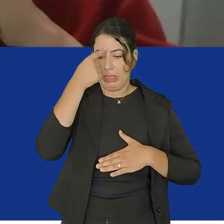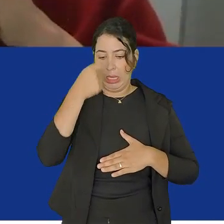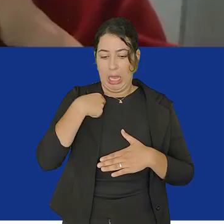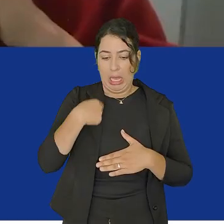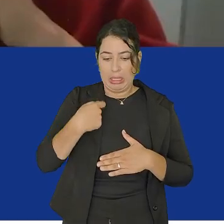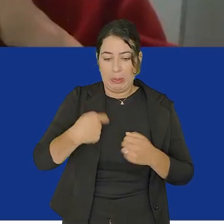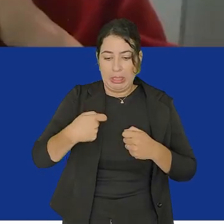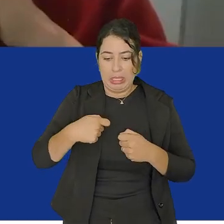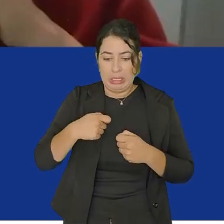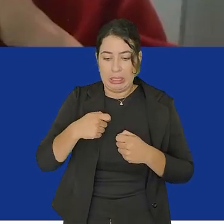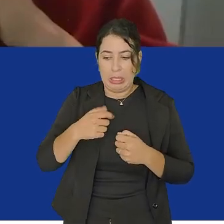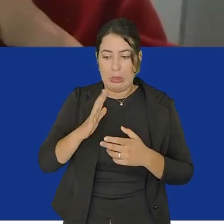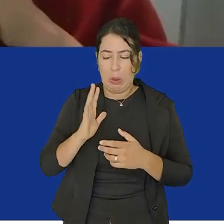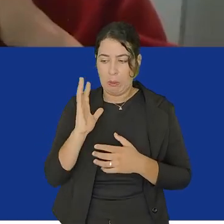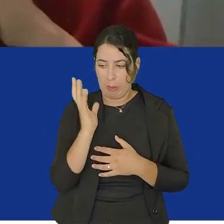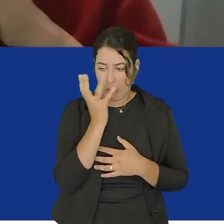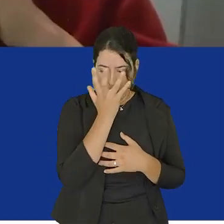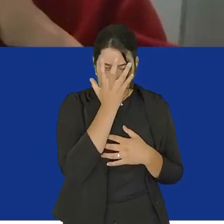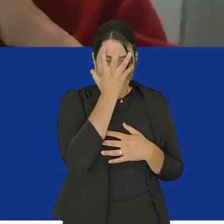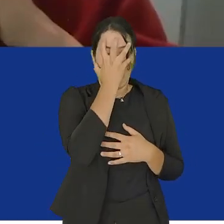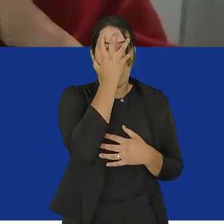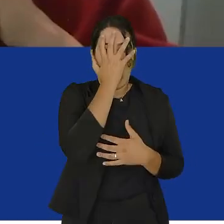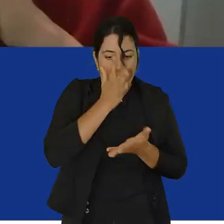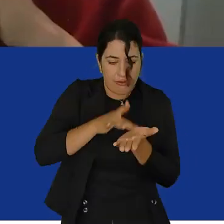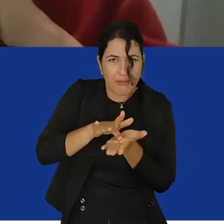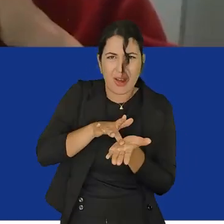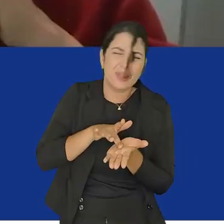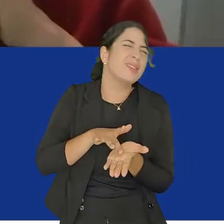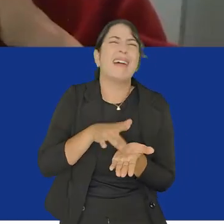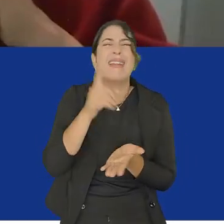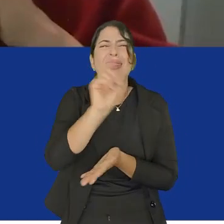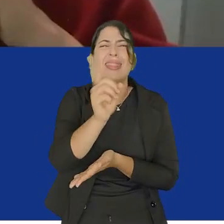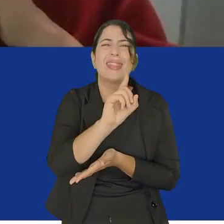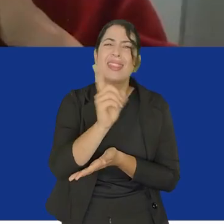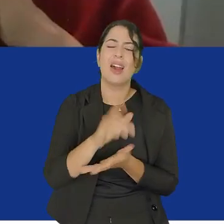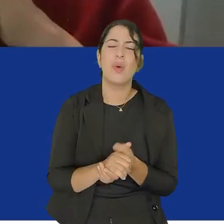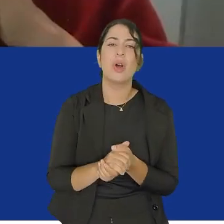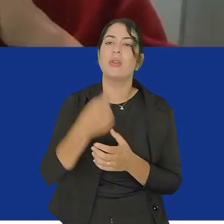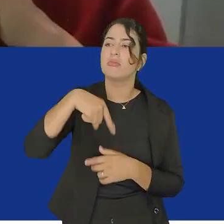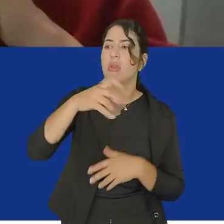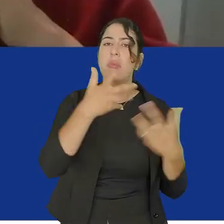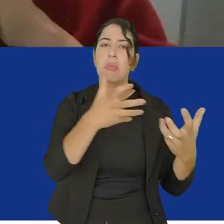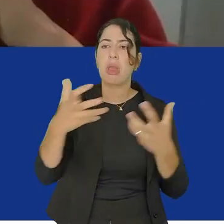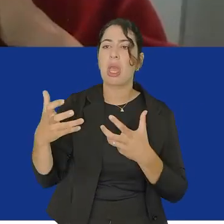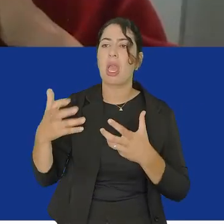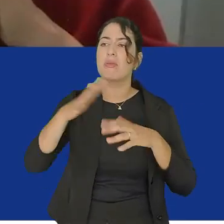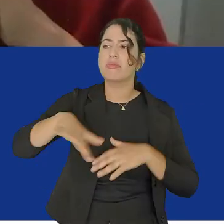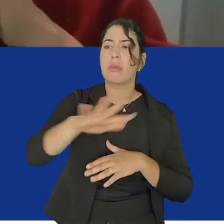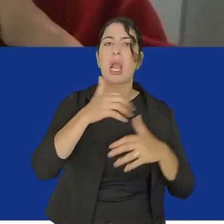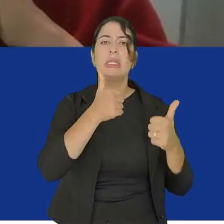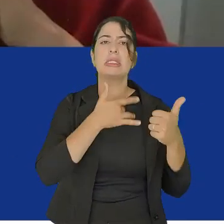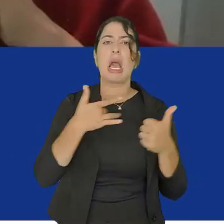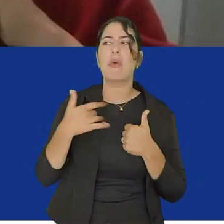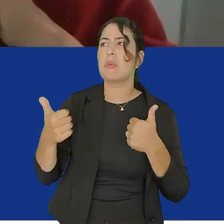permanecer nesse lugar. Todos nós queremos esse lugar, né? Que é um ambiente de trabalho saudável. Quantos